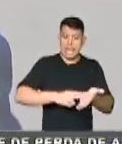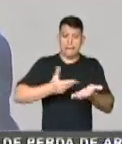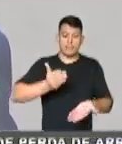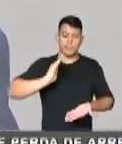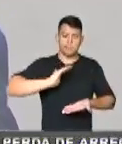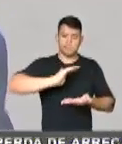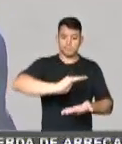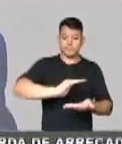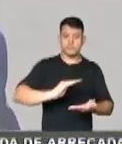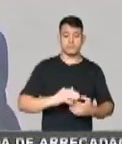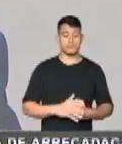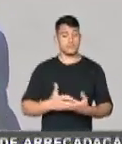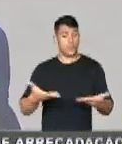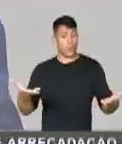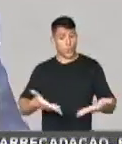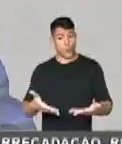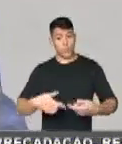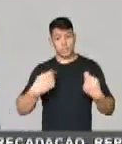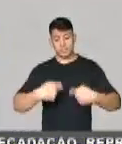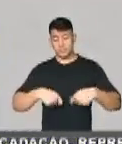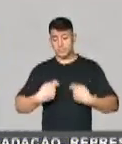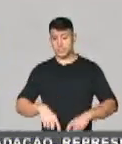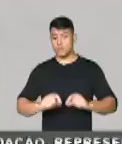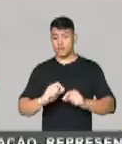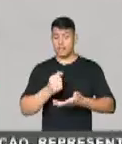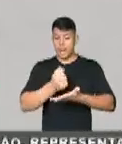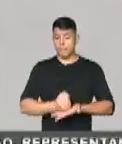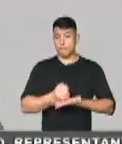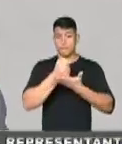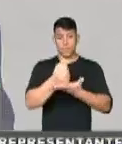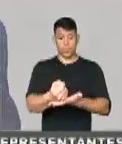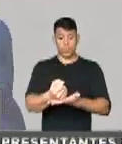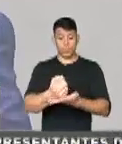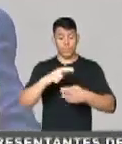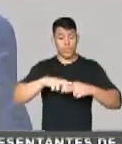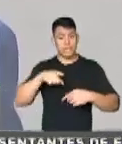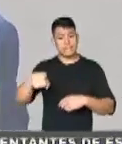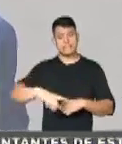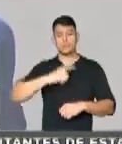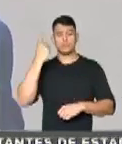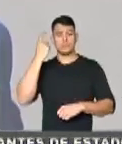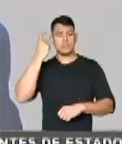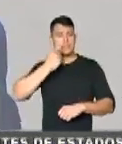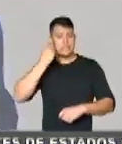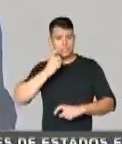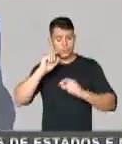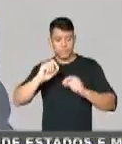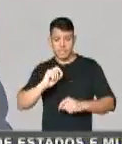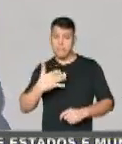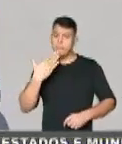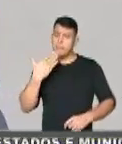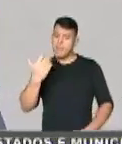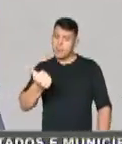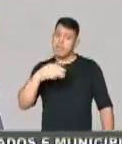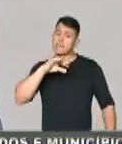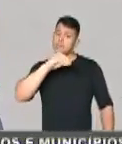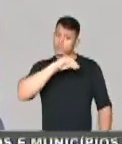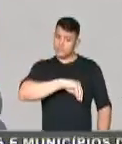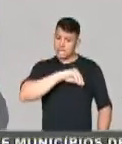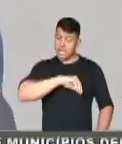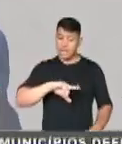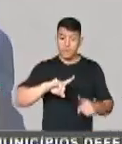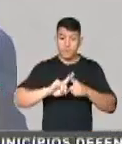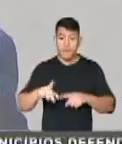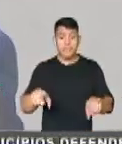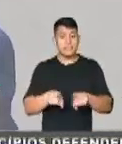de apoio, de solidariedade, porque lutam pela questão salarial, mas mais do que isso, lutam pela